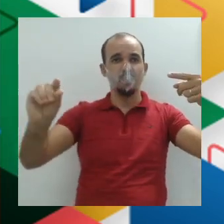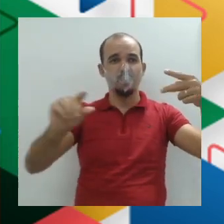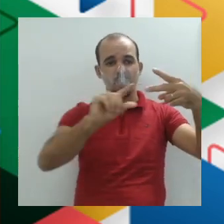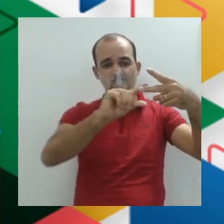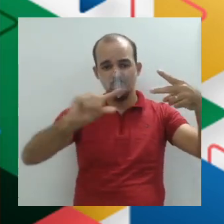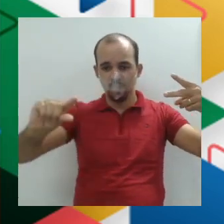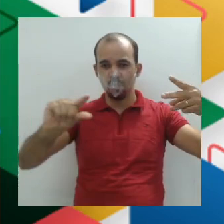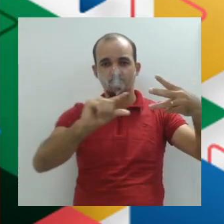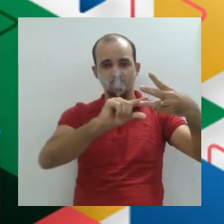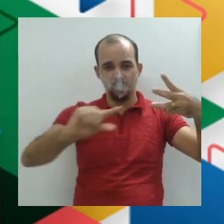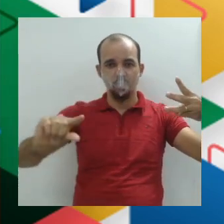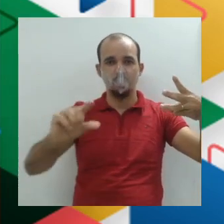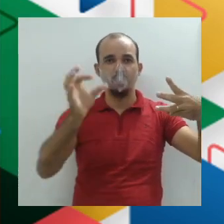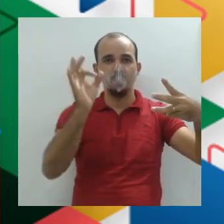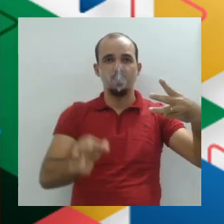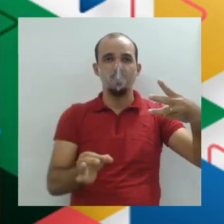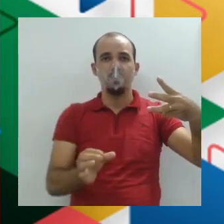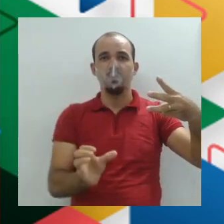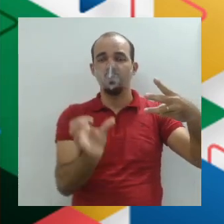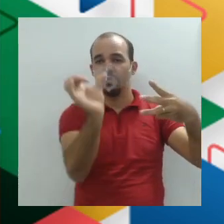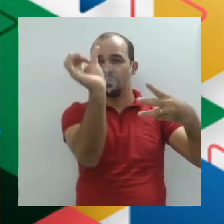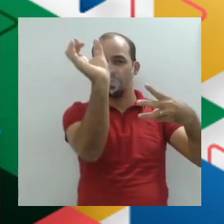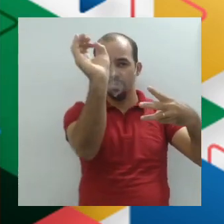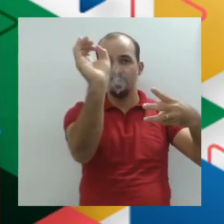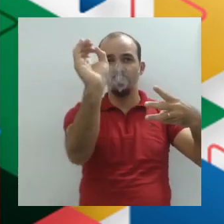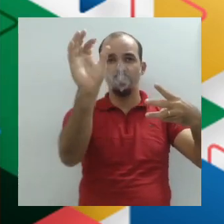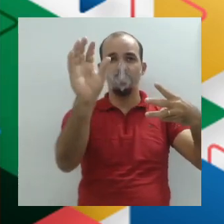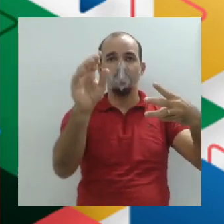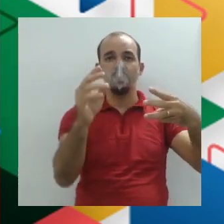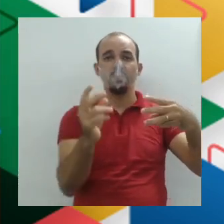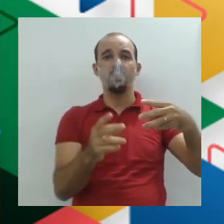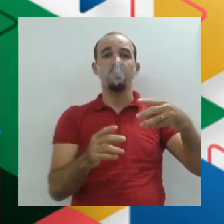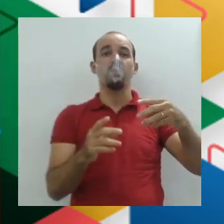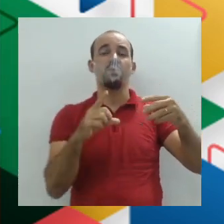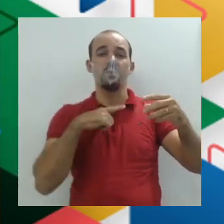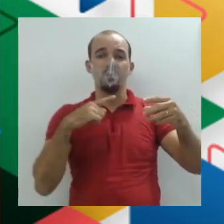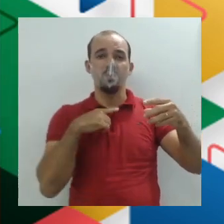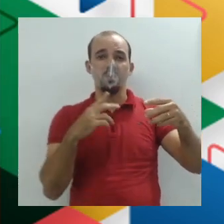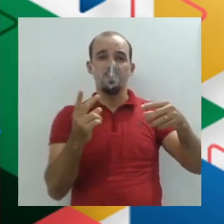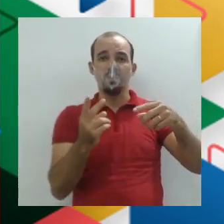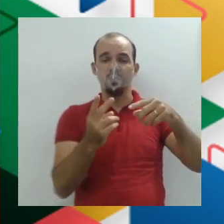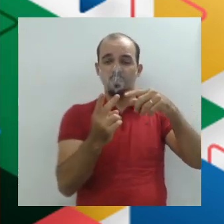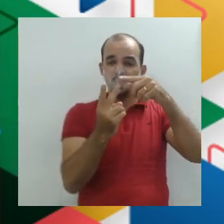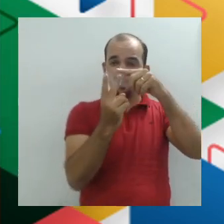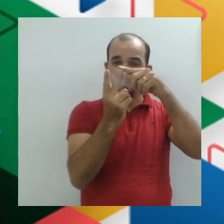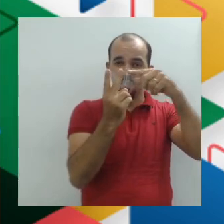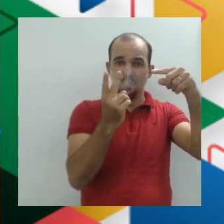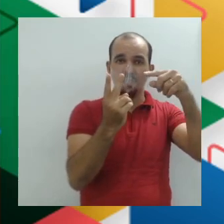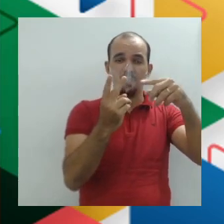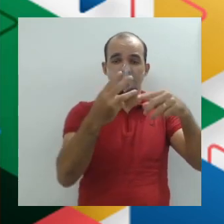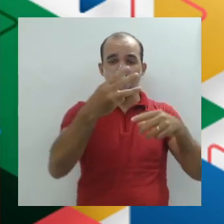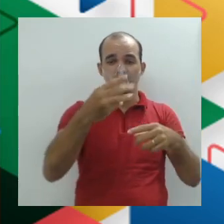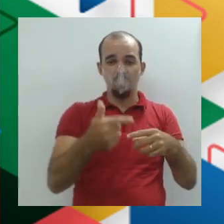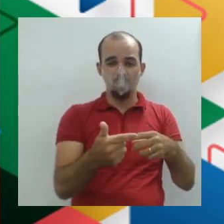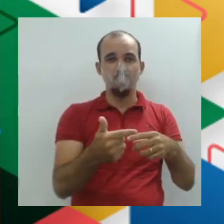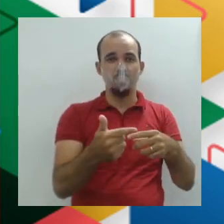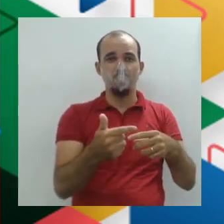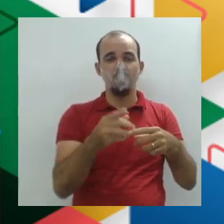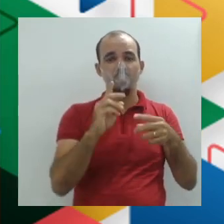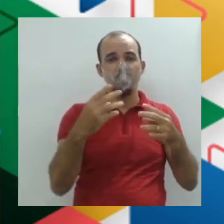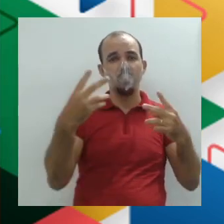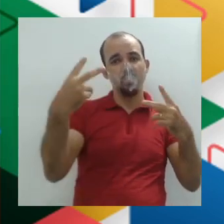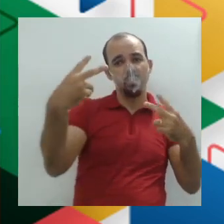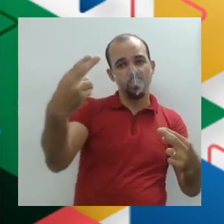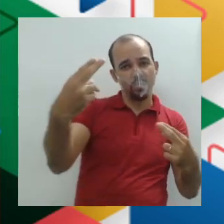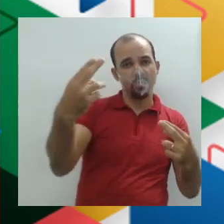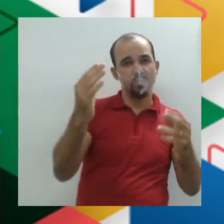60 graus, raiz de 3 sobre 2, e o cosseno de 30 também são medidas iguais. Percebeu?